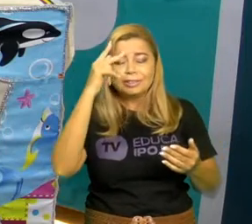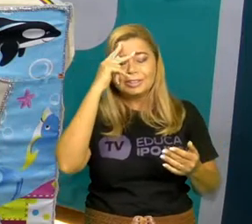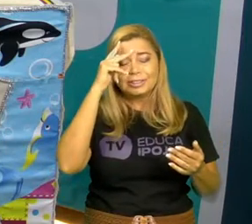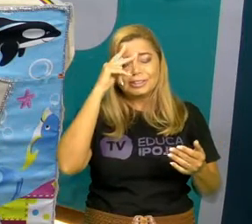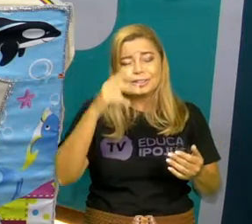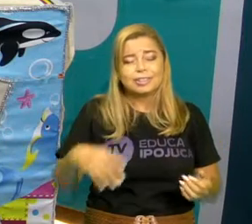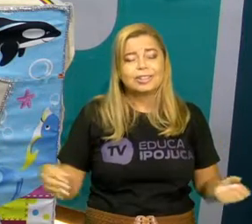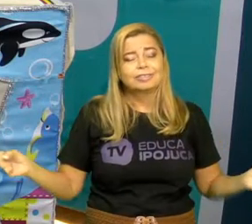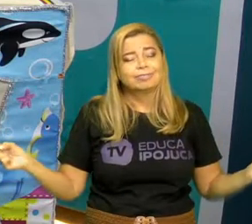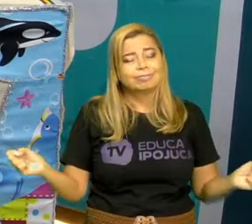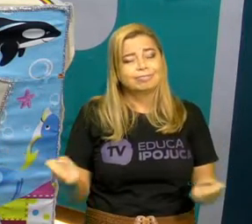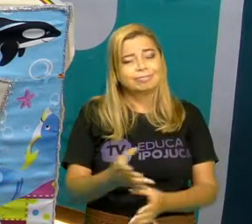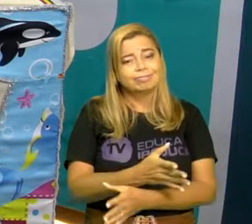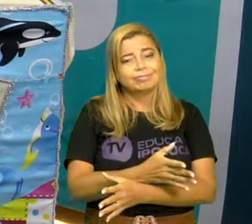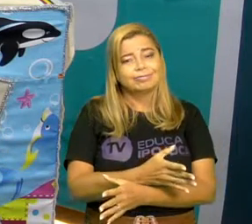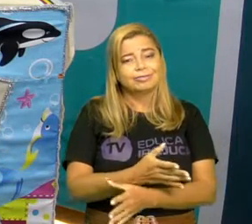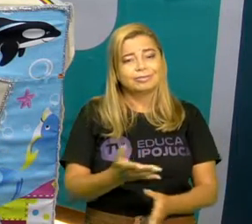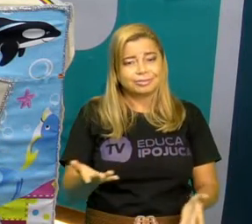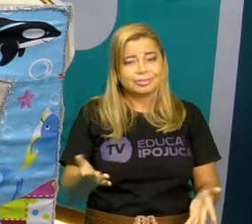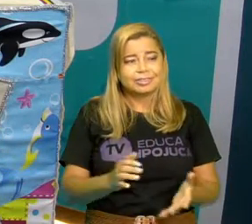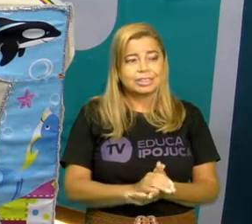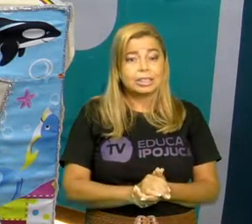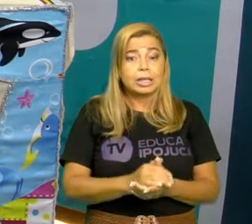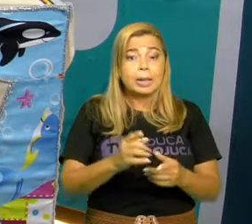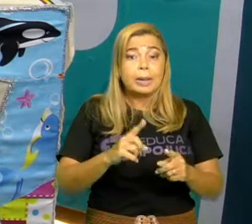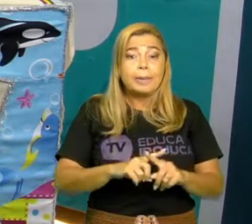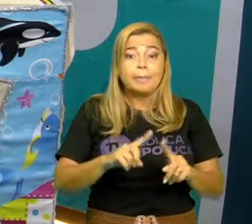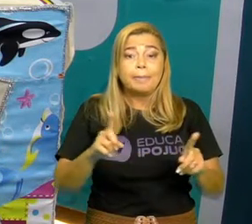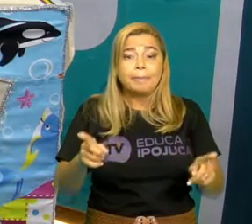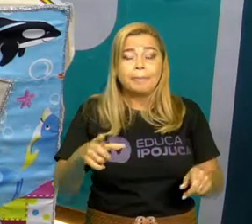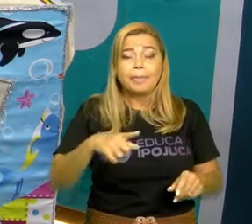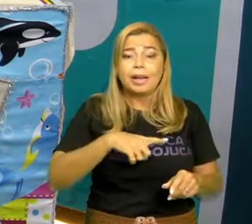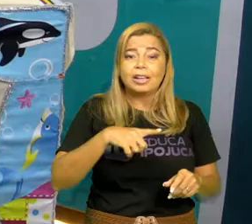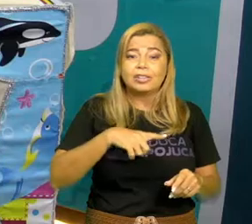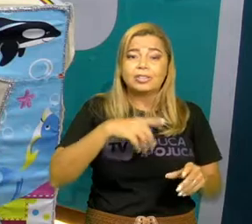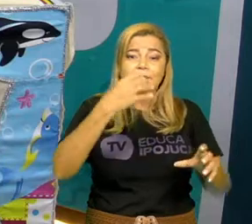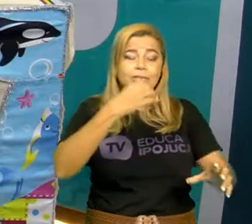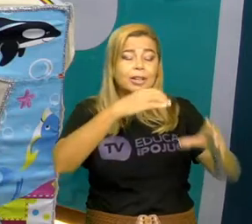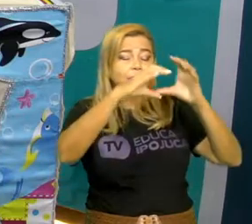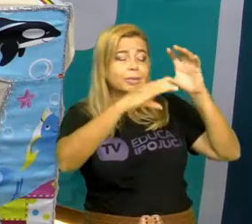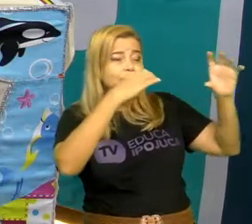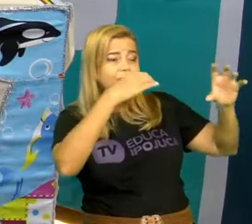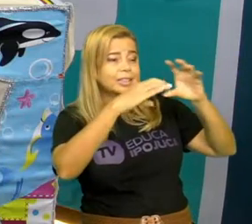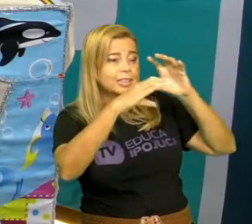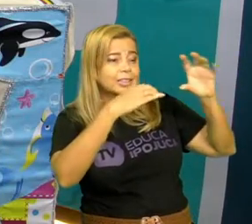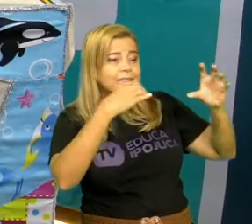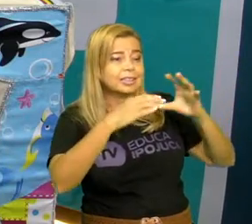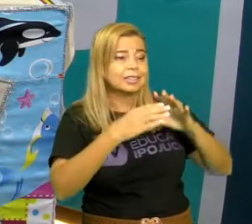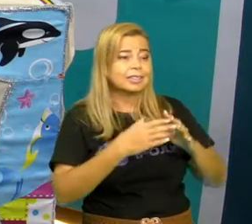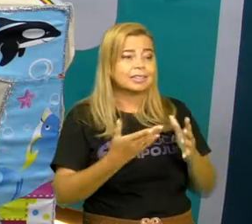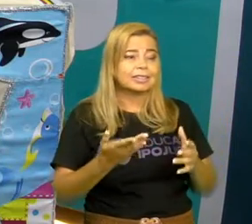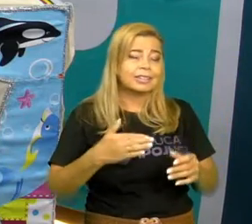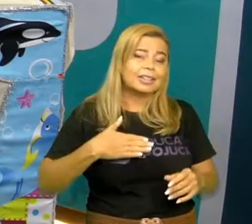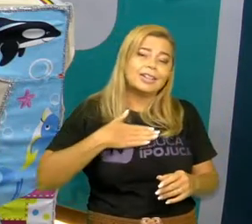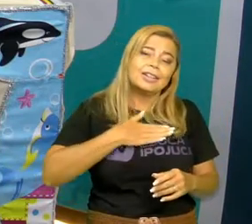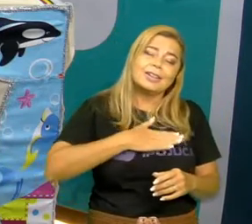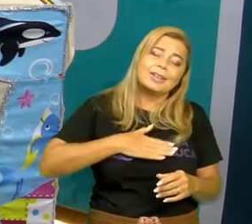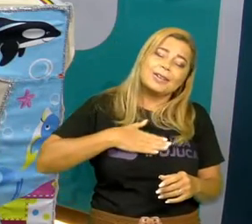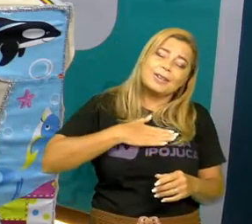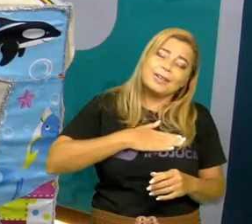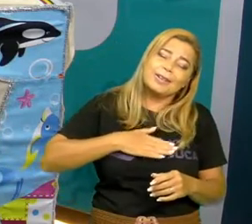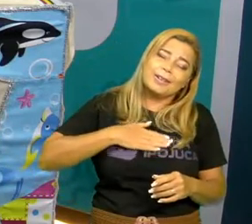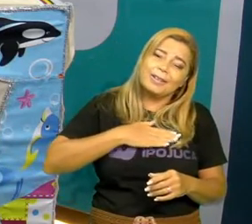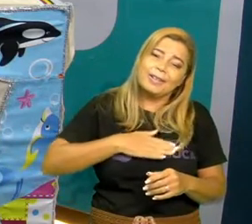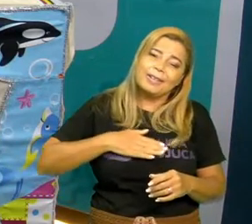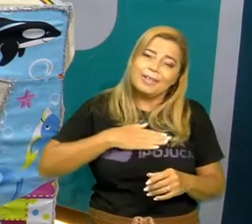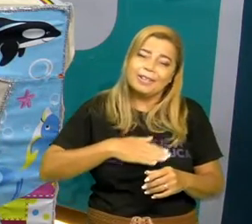fim. Não é isso, leiturinha? É, mas vou cantar uma musiquinha. Tá, canta a música, quero ouvir. Gosto muito de você,